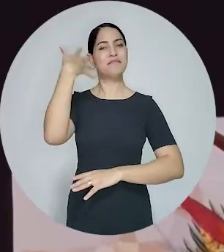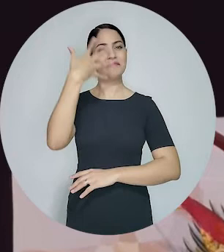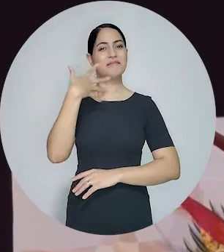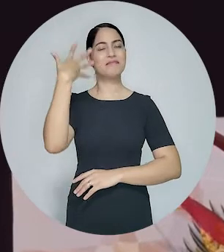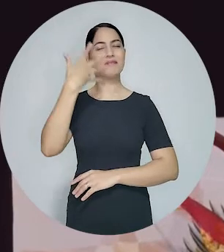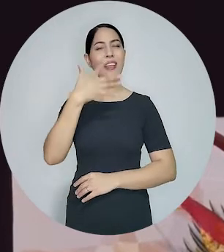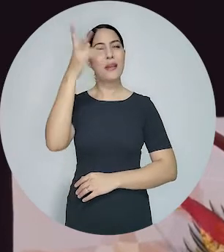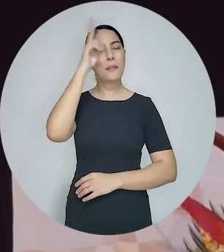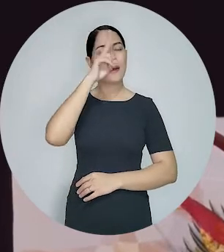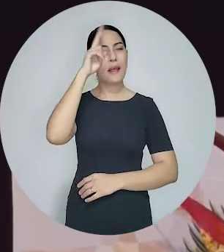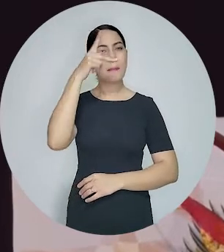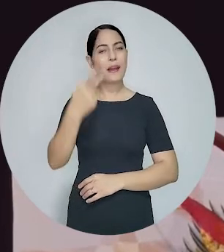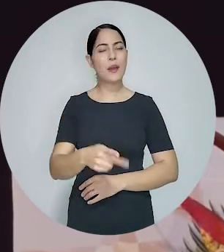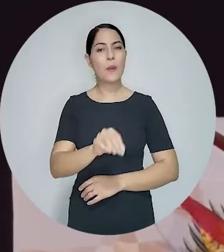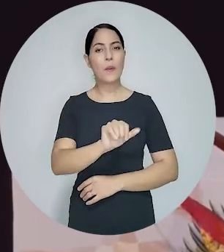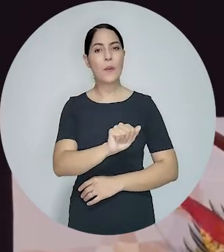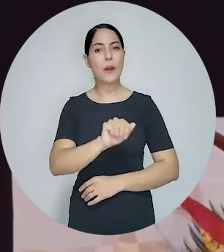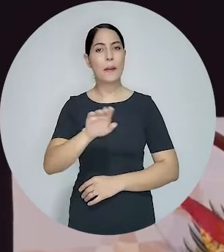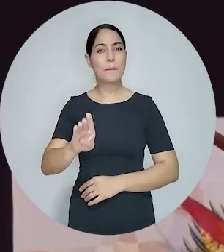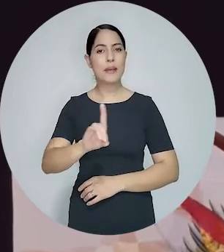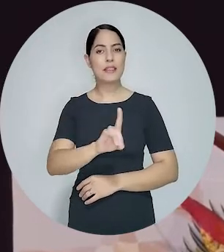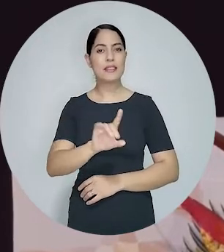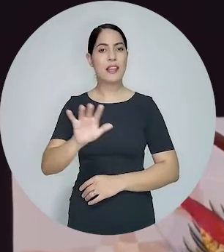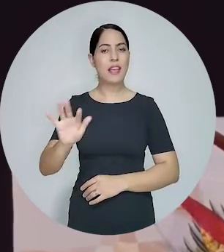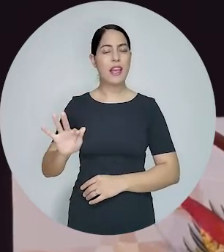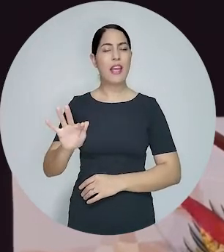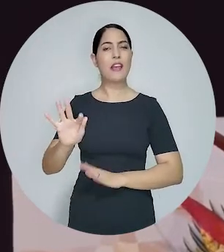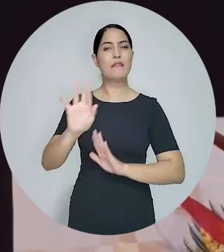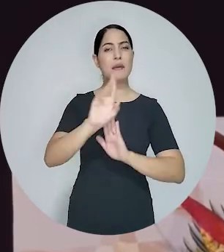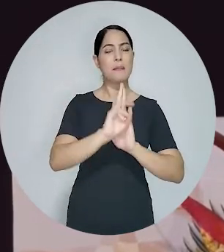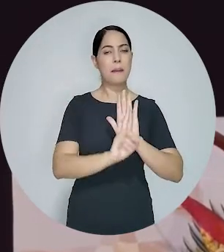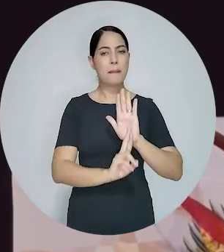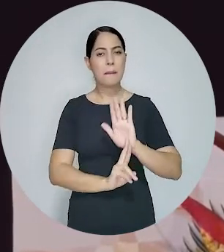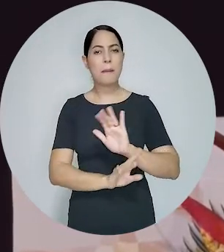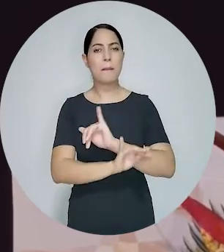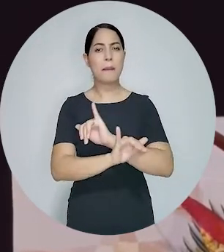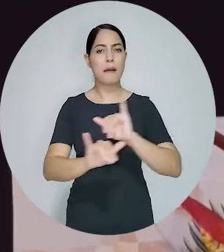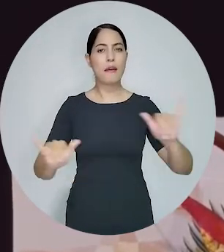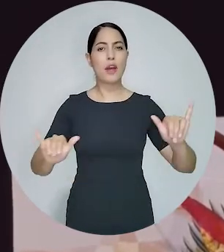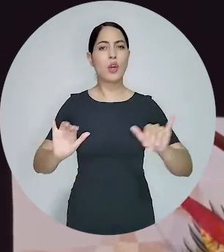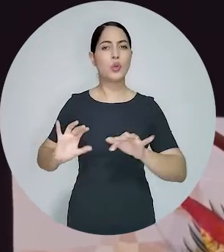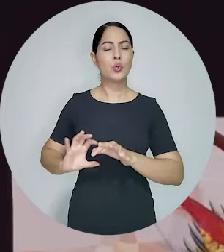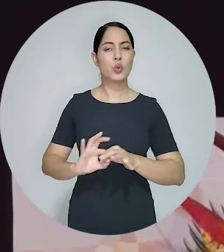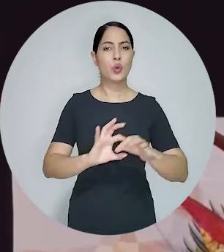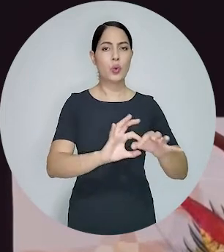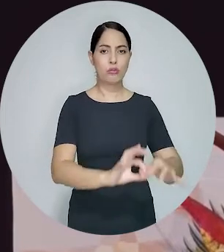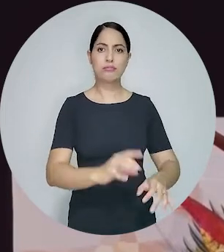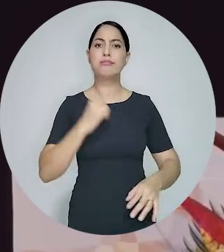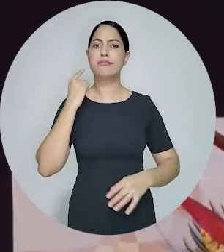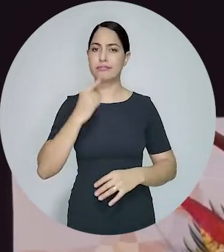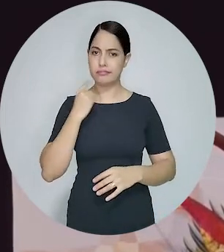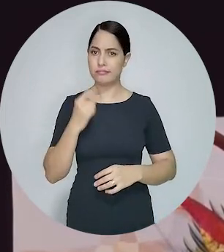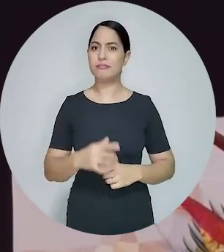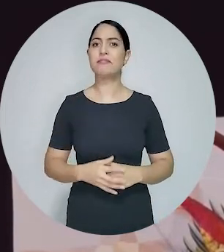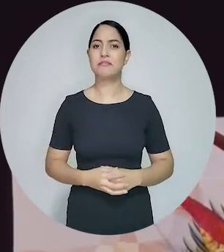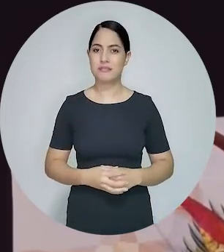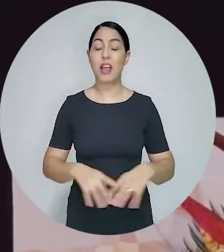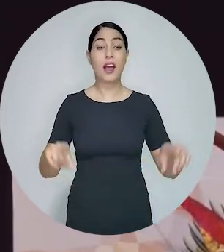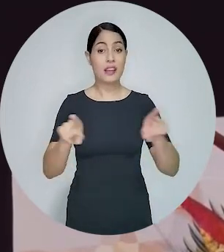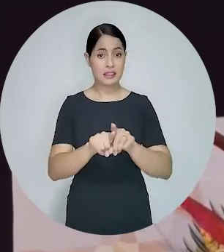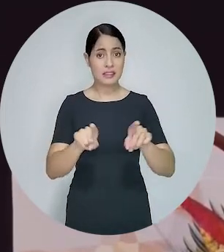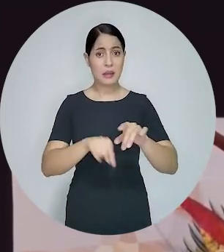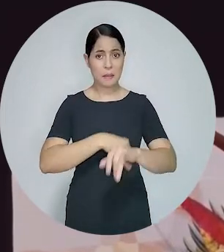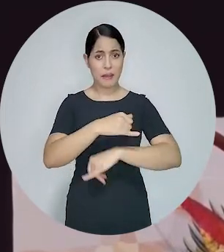relembrar também a importante atuação da OABDF na luta pela modernização das regras de publicidade na advocacia,